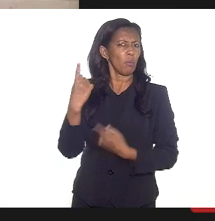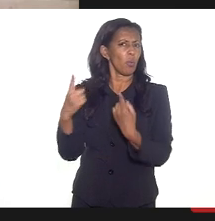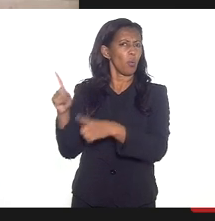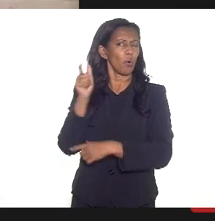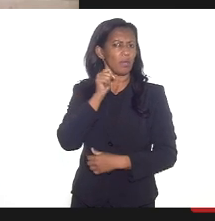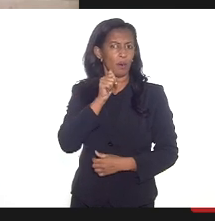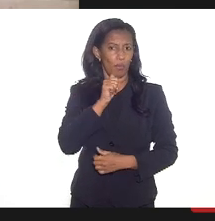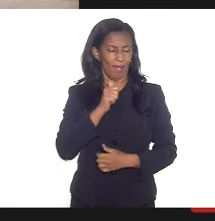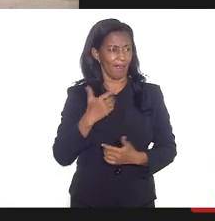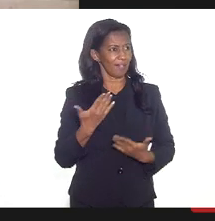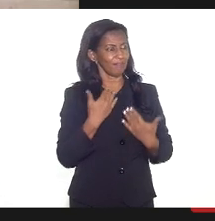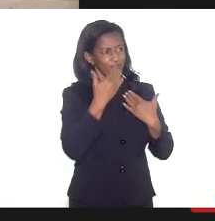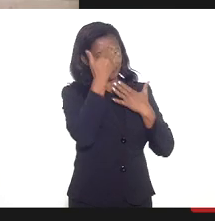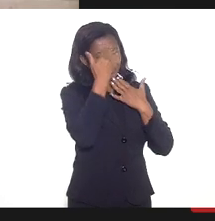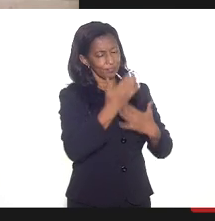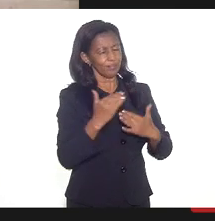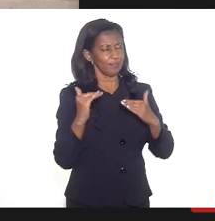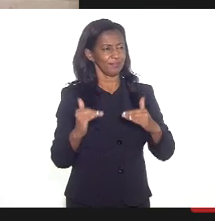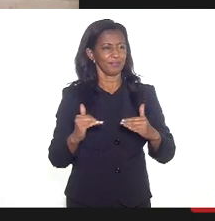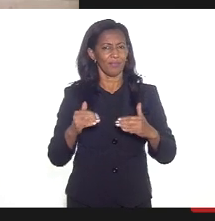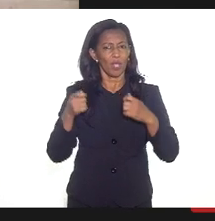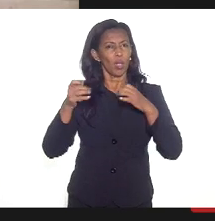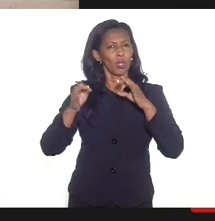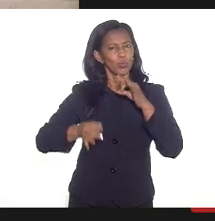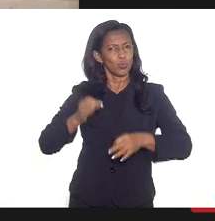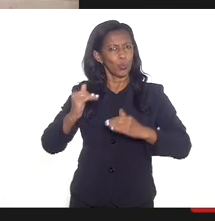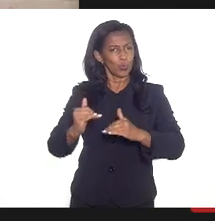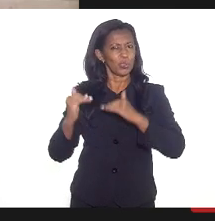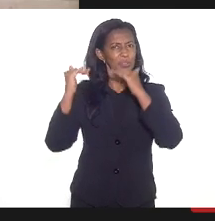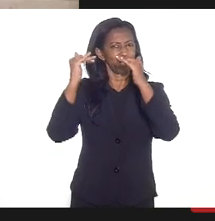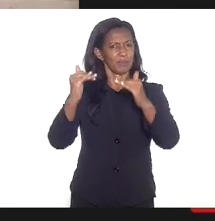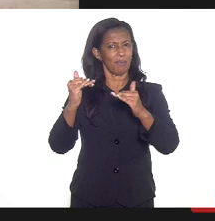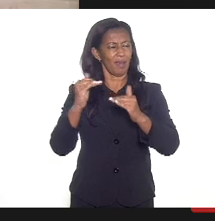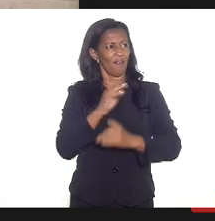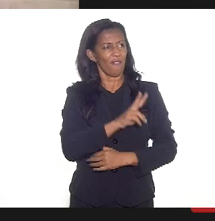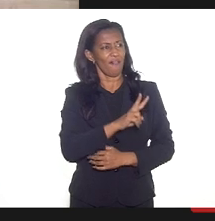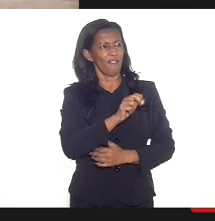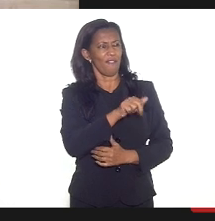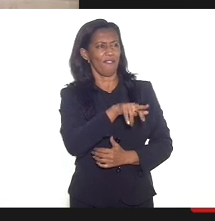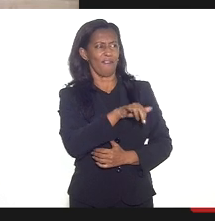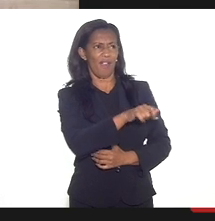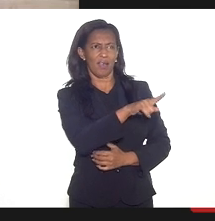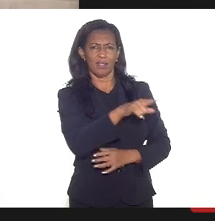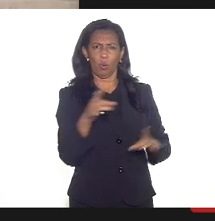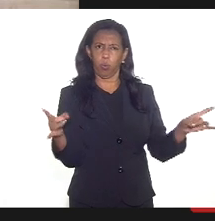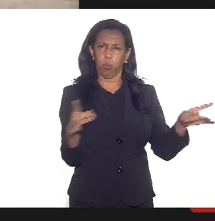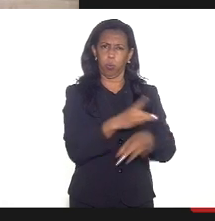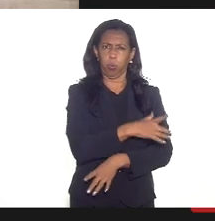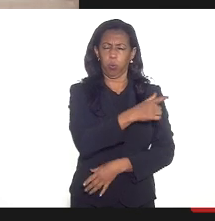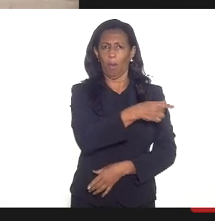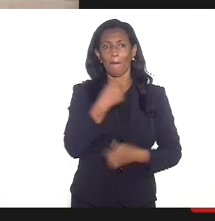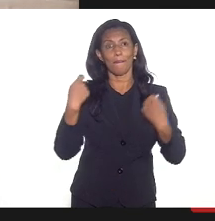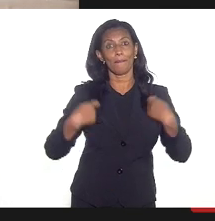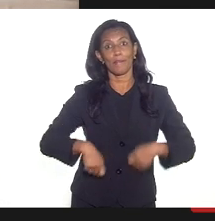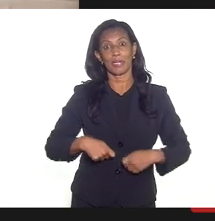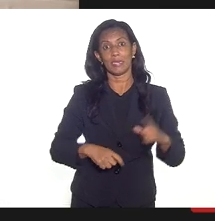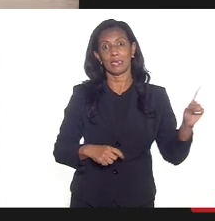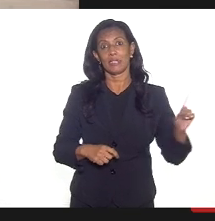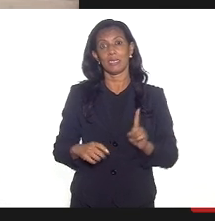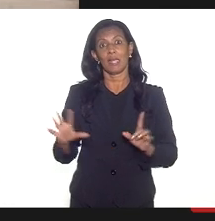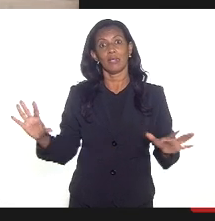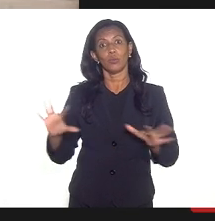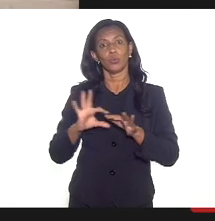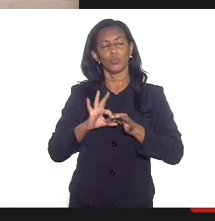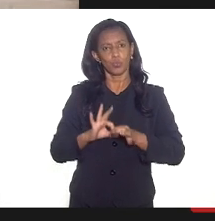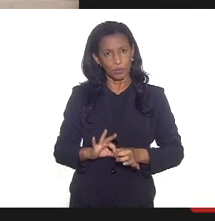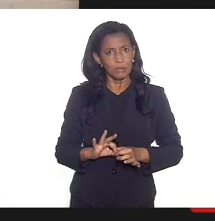o desembargador Wagner, agradecer muito, porque a gente precisa muito desses homens que estão aí dispostos a se unir